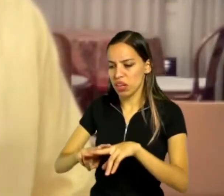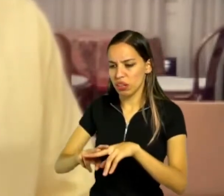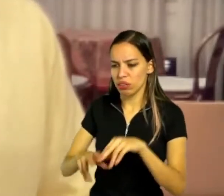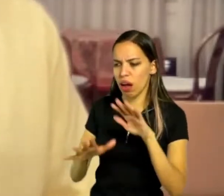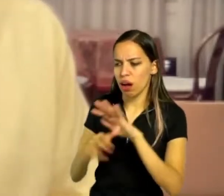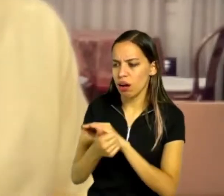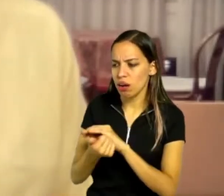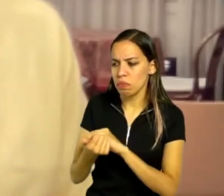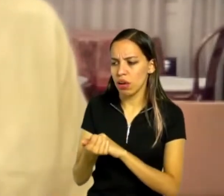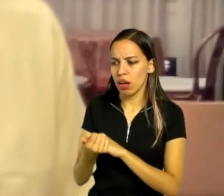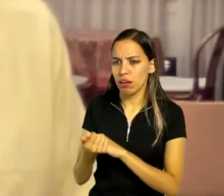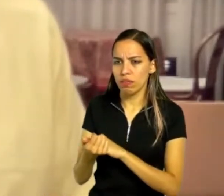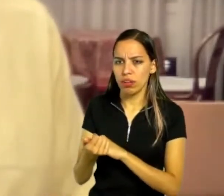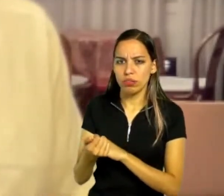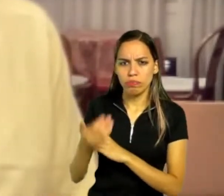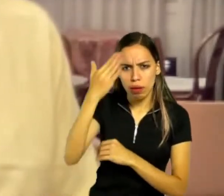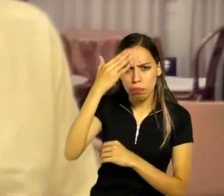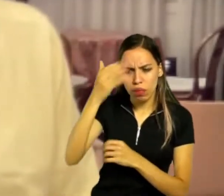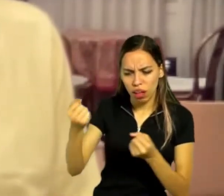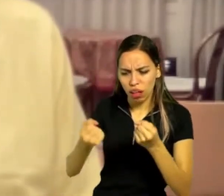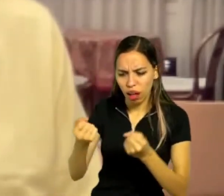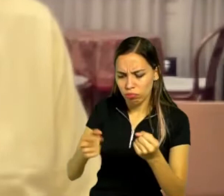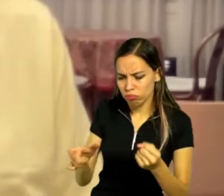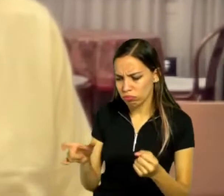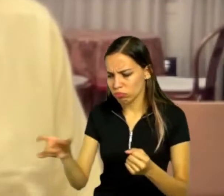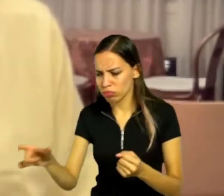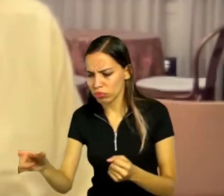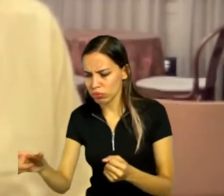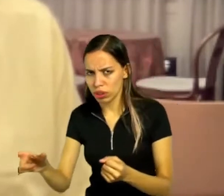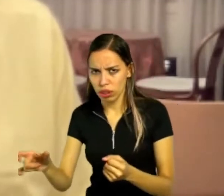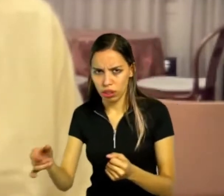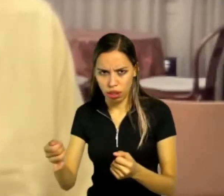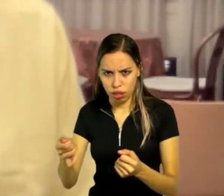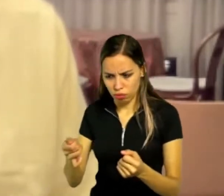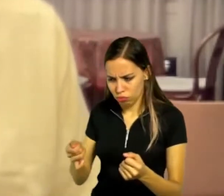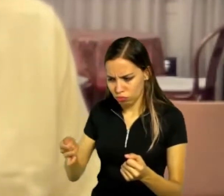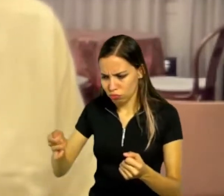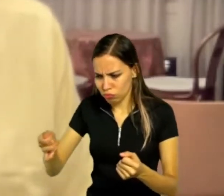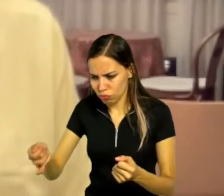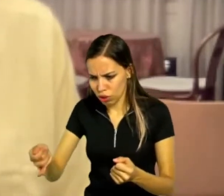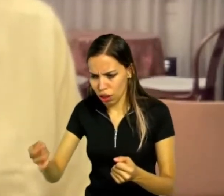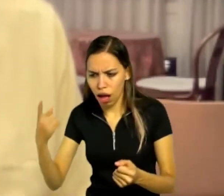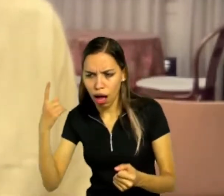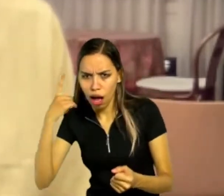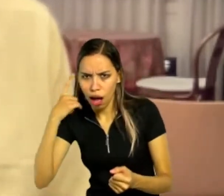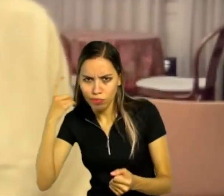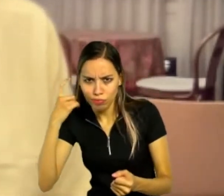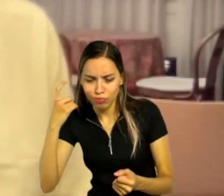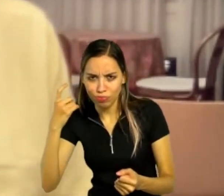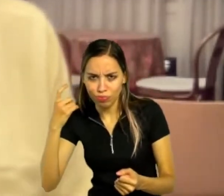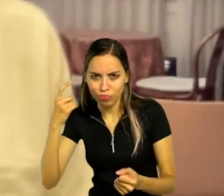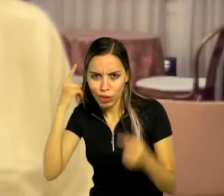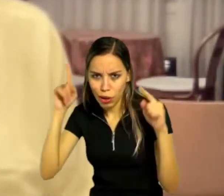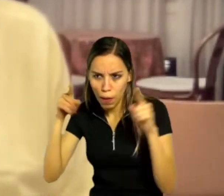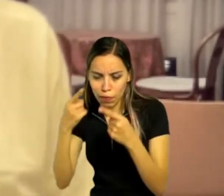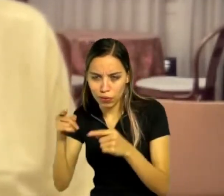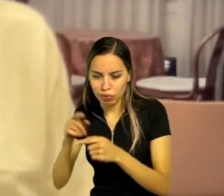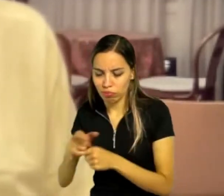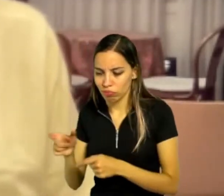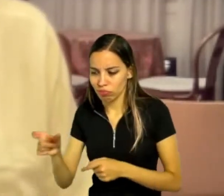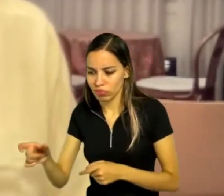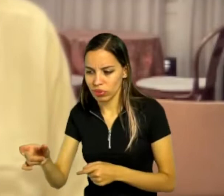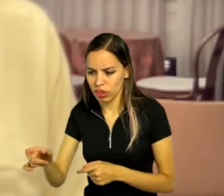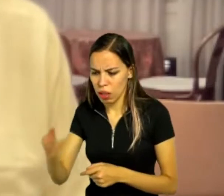nos carros, eram presos, eram levados para lá. E era uma molecada, e essa molecada não tinha nenhuma experiência de